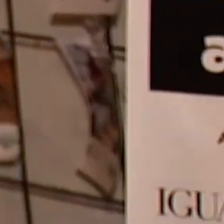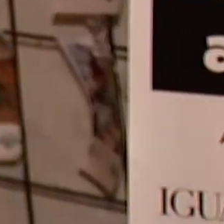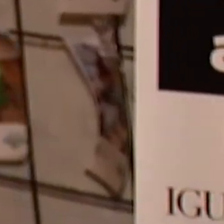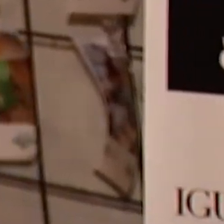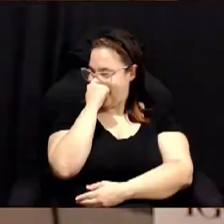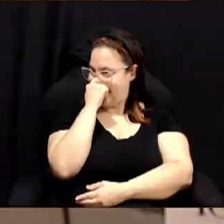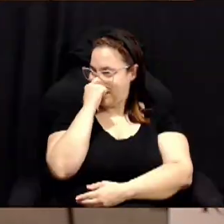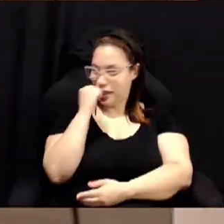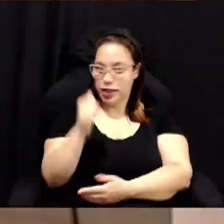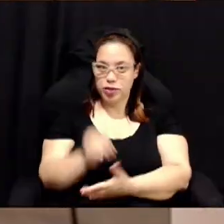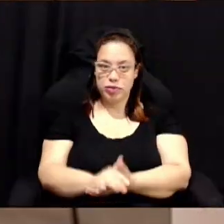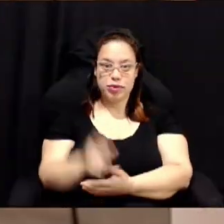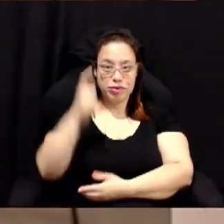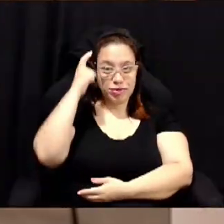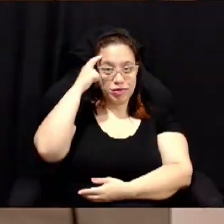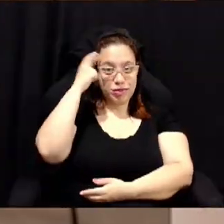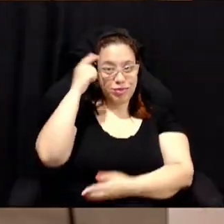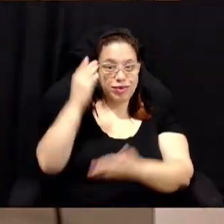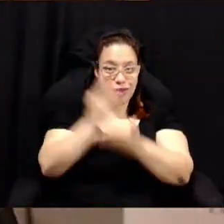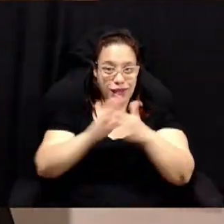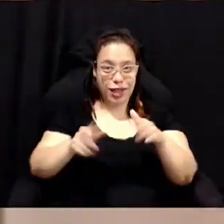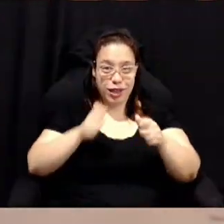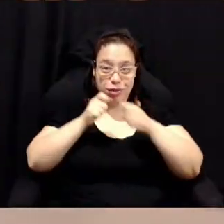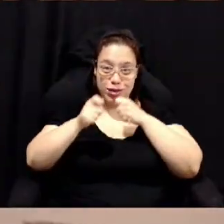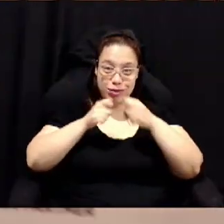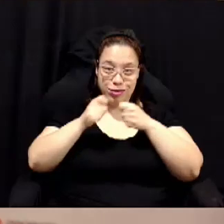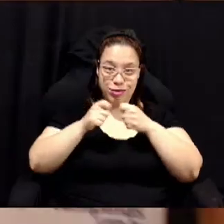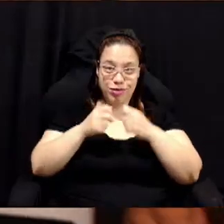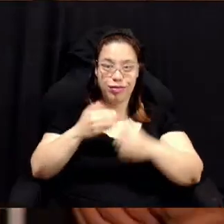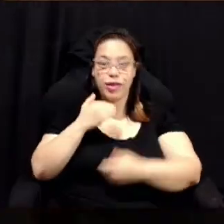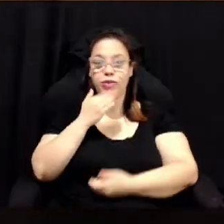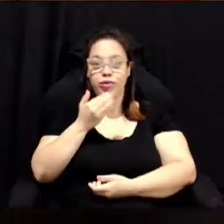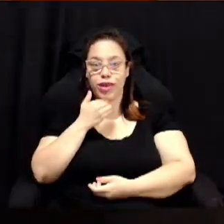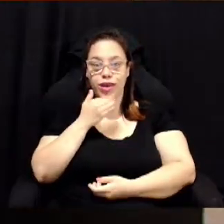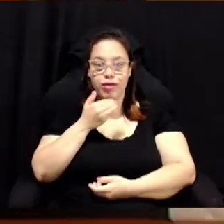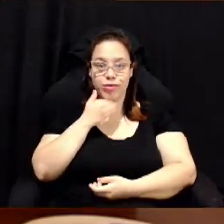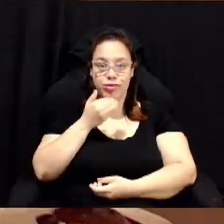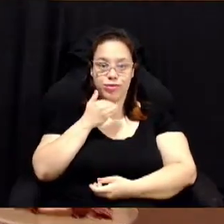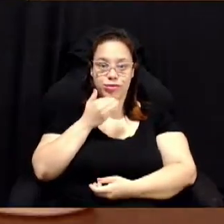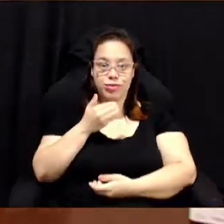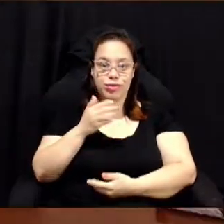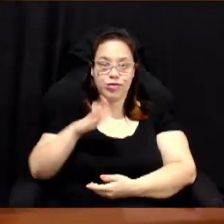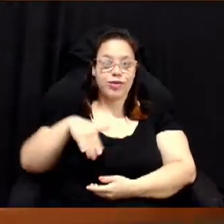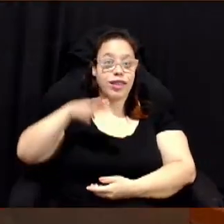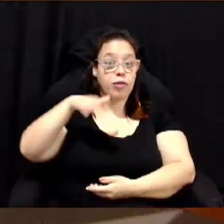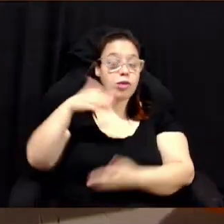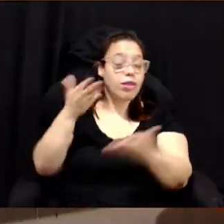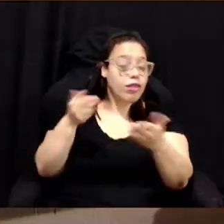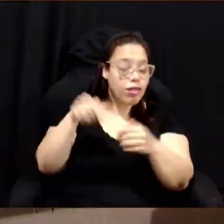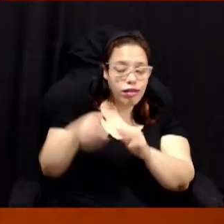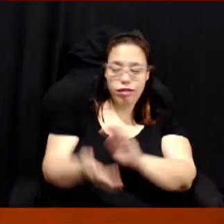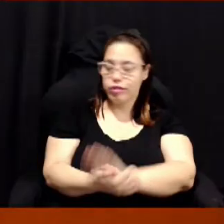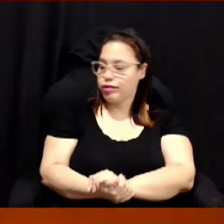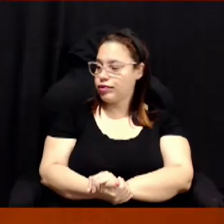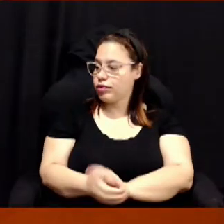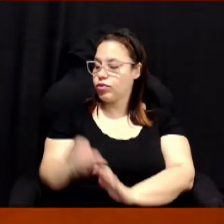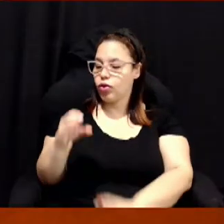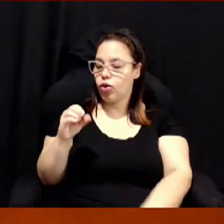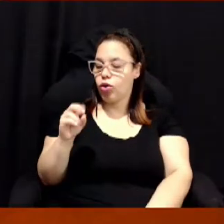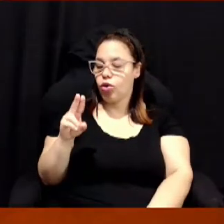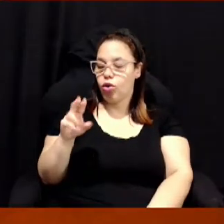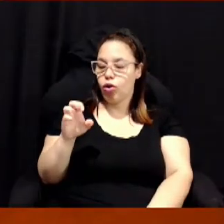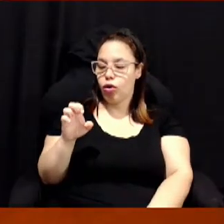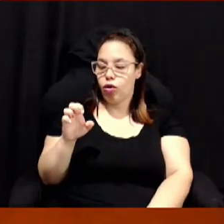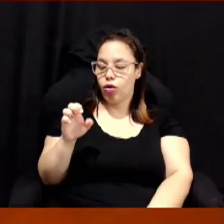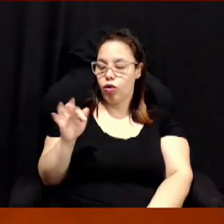Estou pensando em encerrar a matéria, mas não dá. O que temos mais aqui? Couve-flor. A